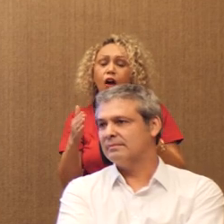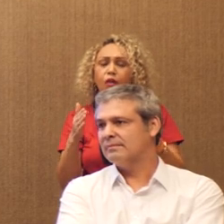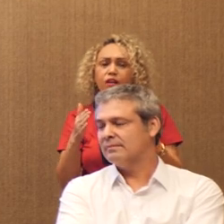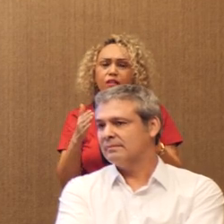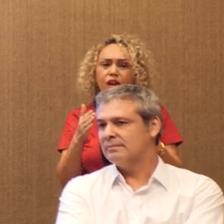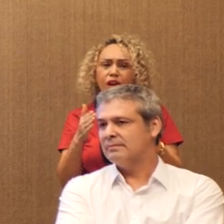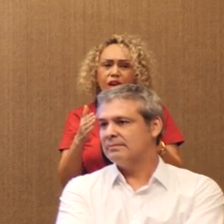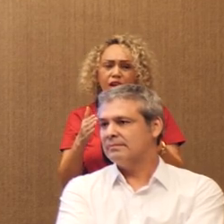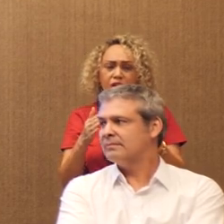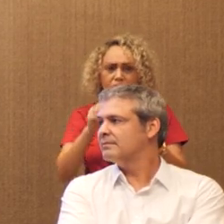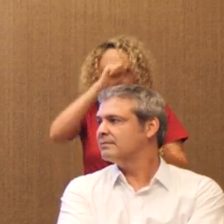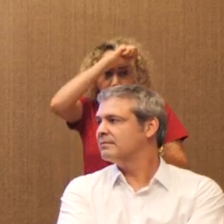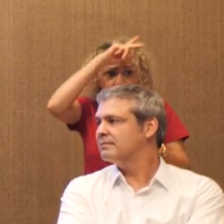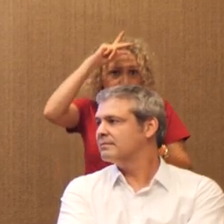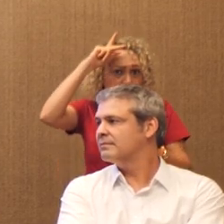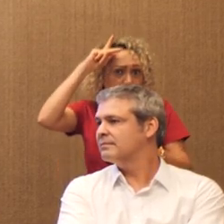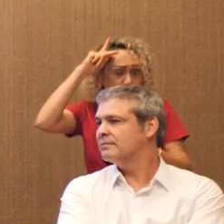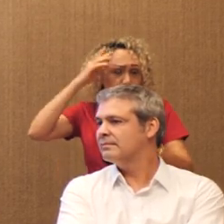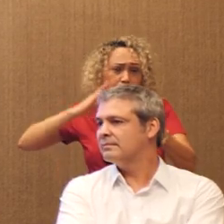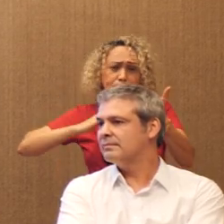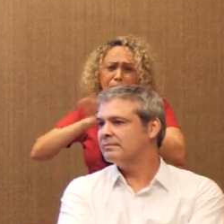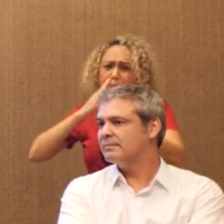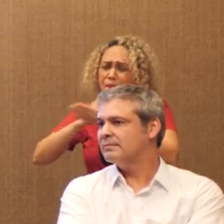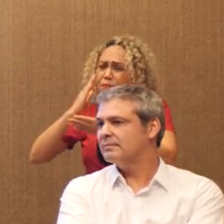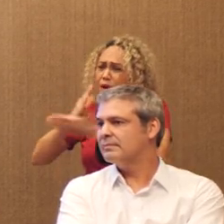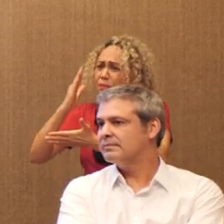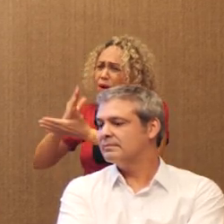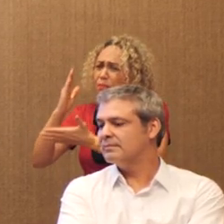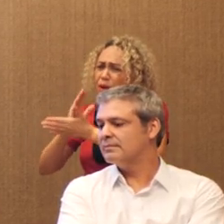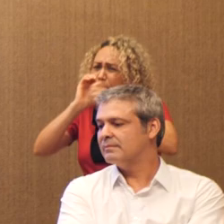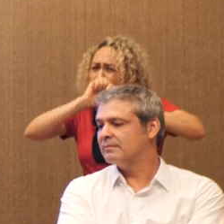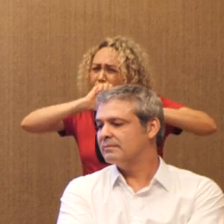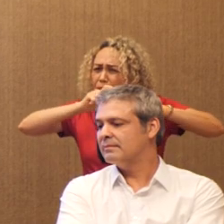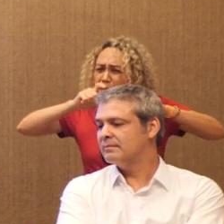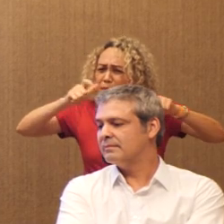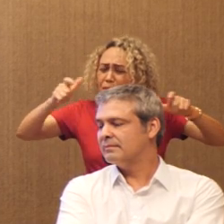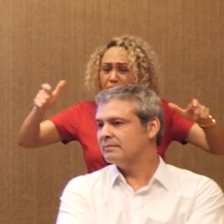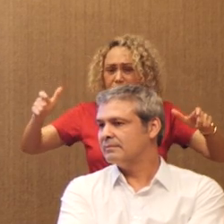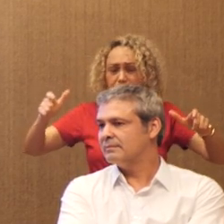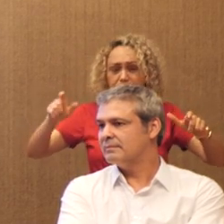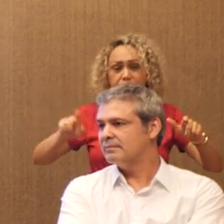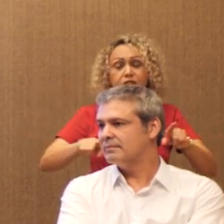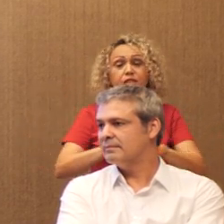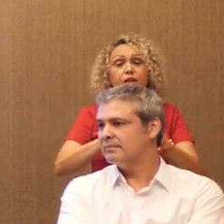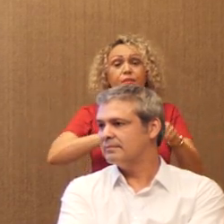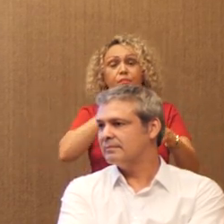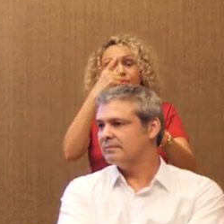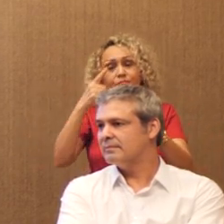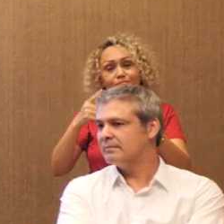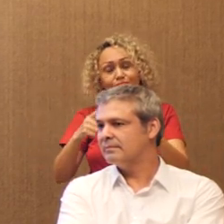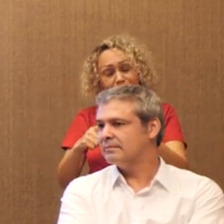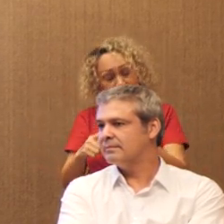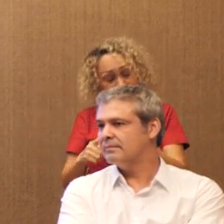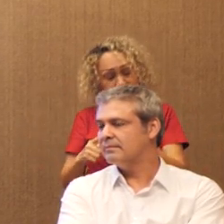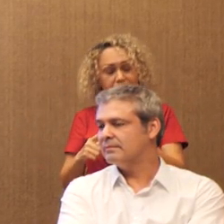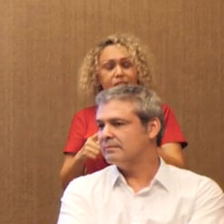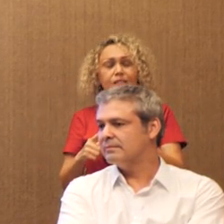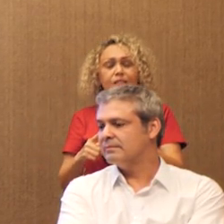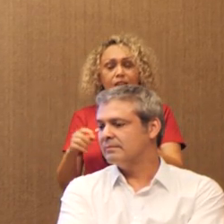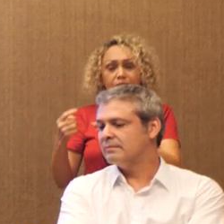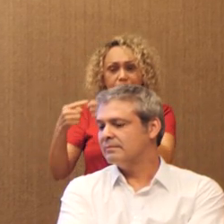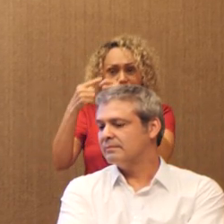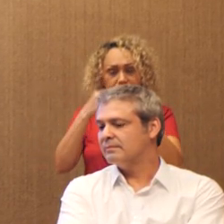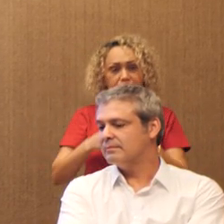e ganhar eleições também nas cidades onde temos segundo turno. Aí, cortando aqui o caminho, só para